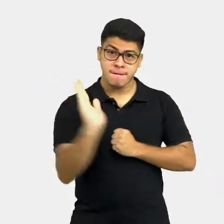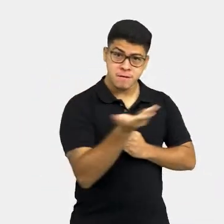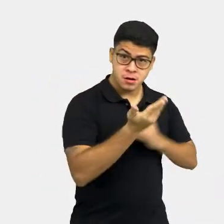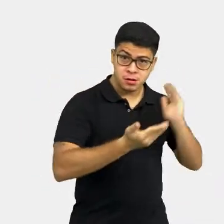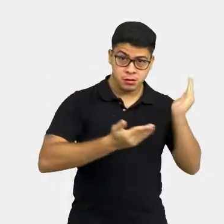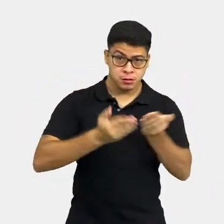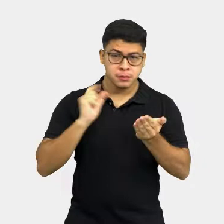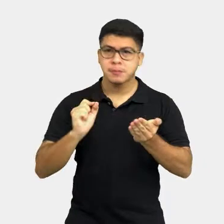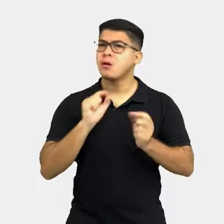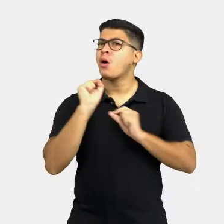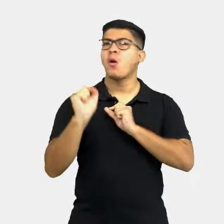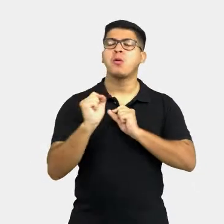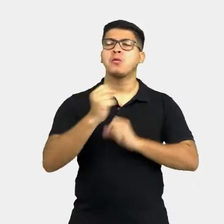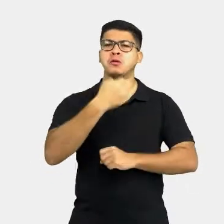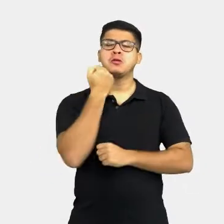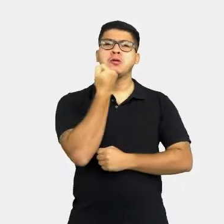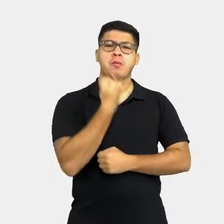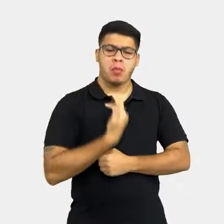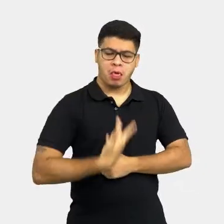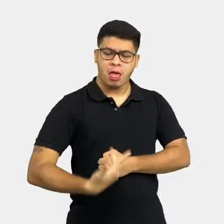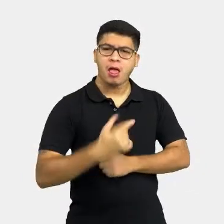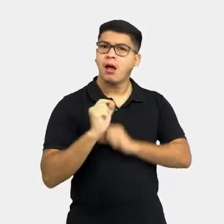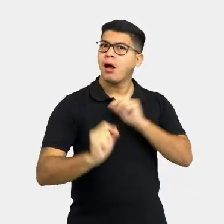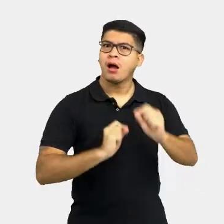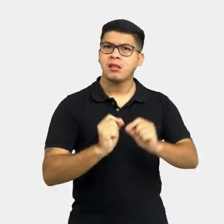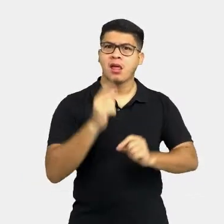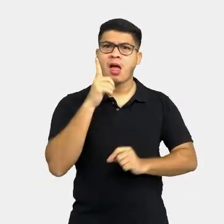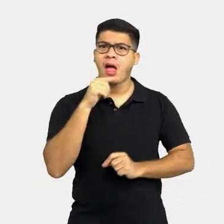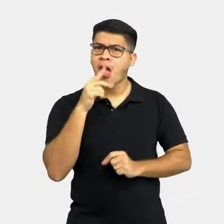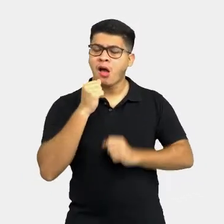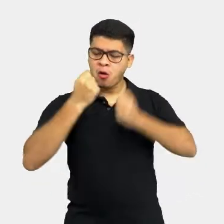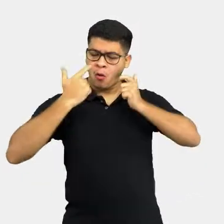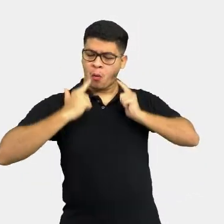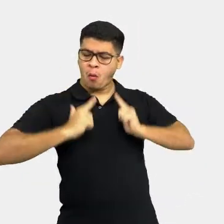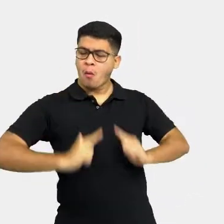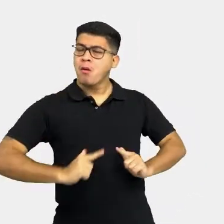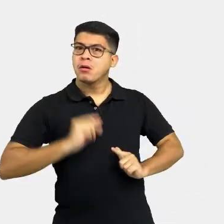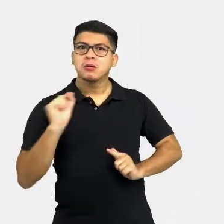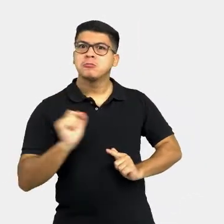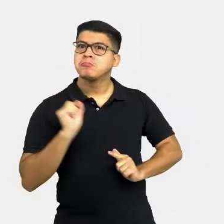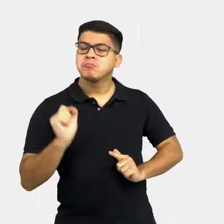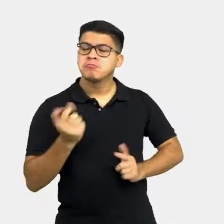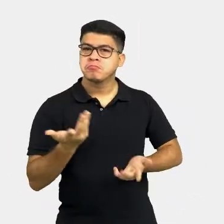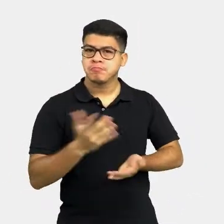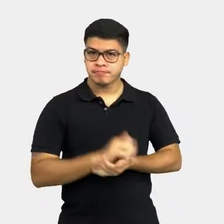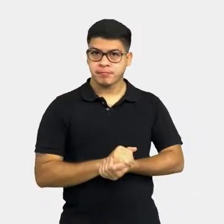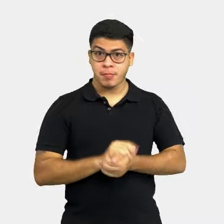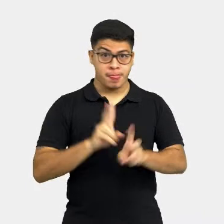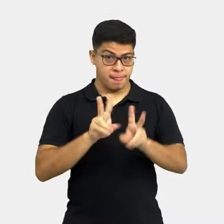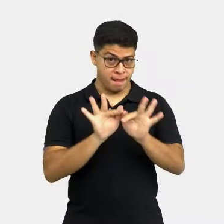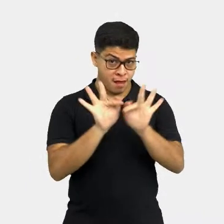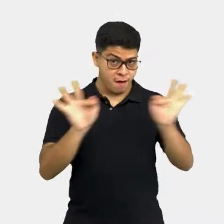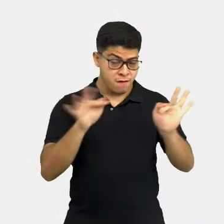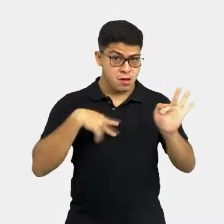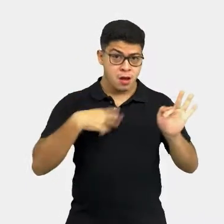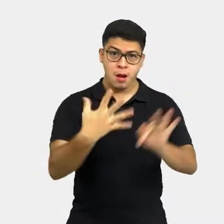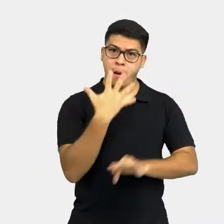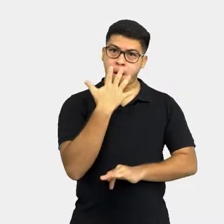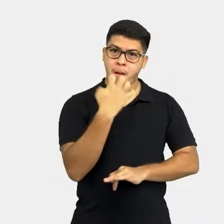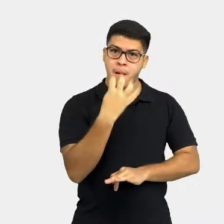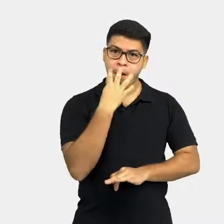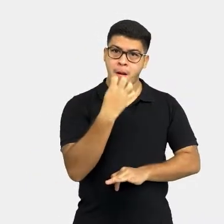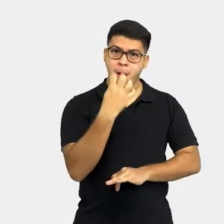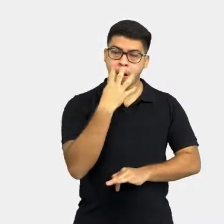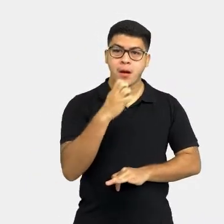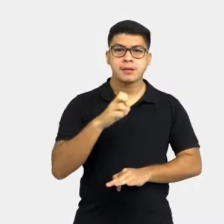Quem nos limpará desse sangue? Qual água que nos lavará? Olha só, é uma frase de Nietzsche, né? Friedrich